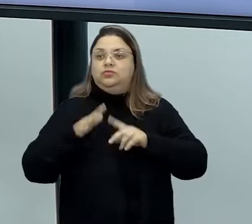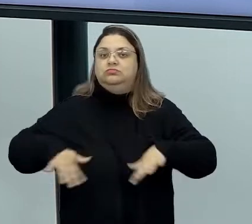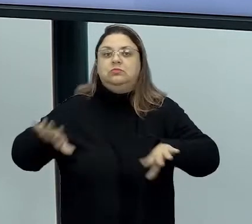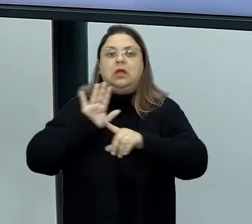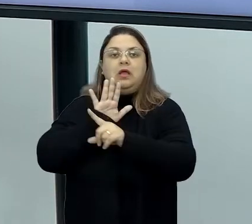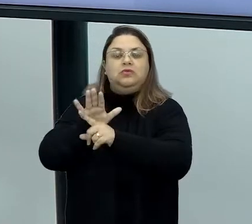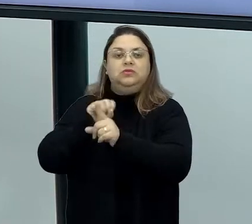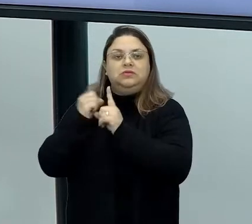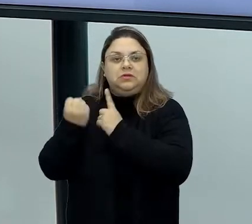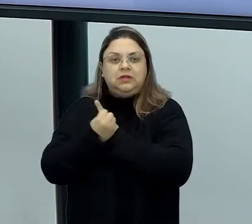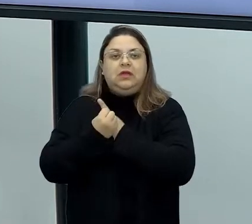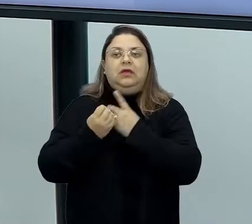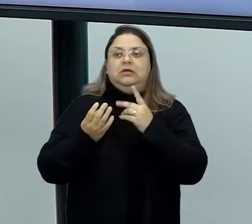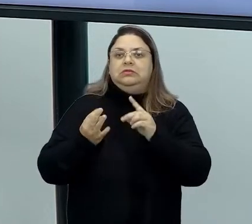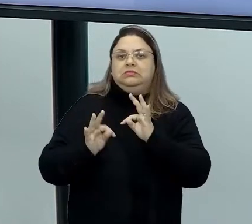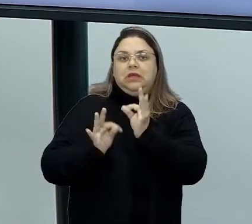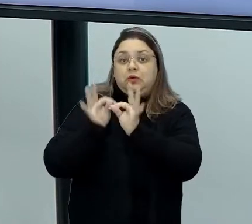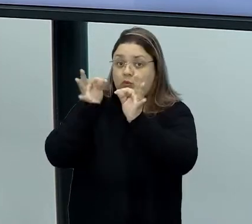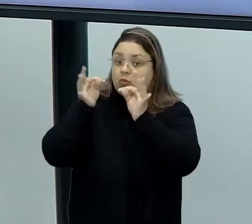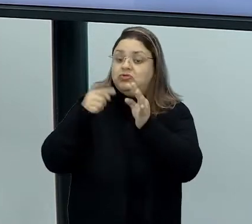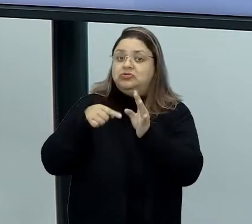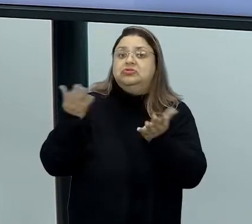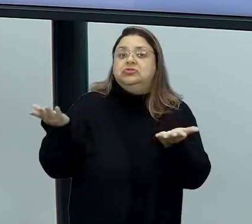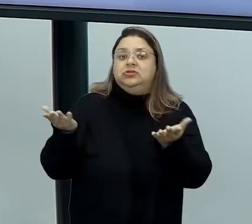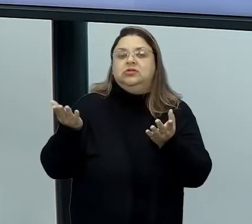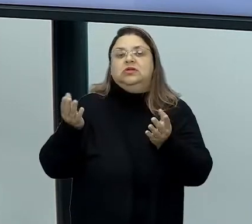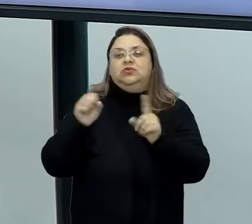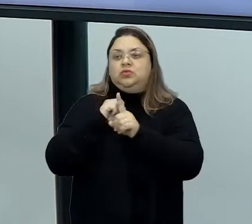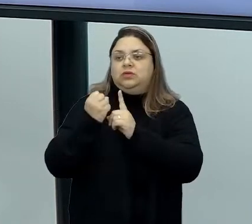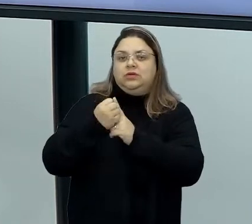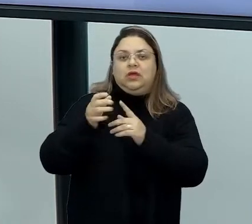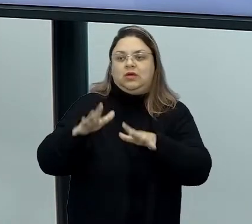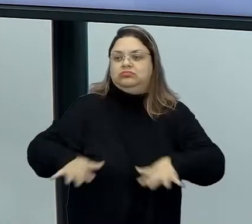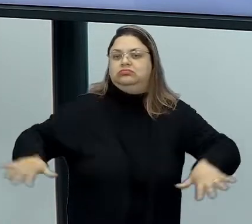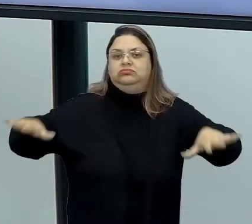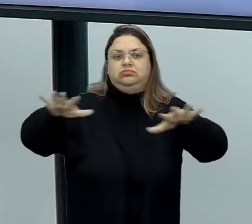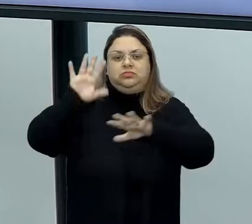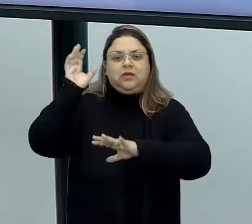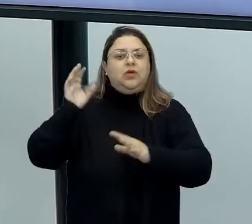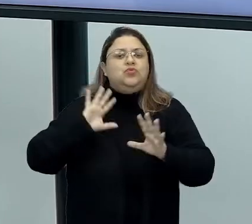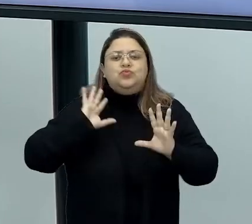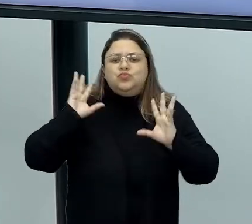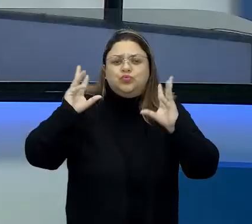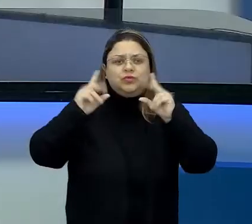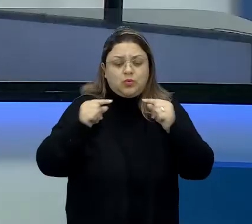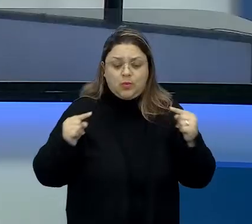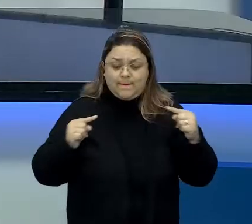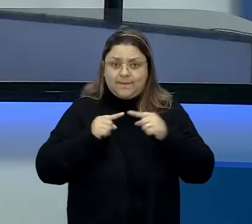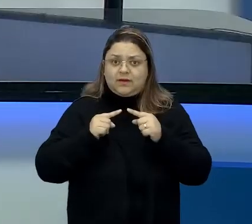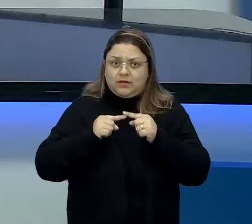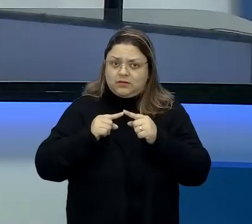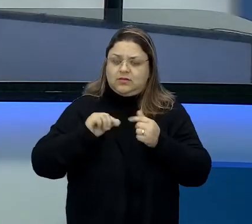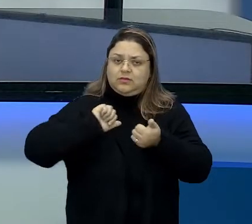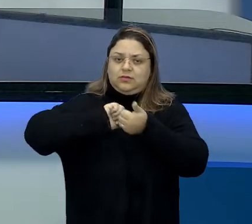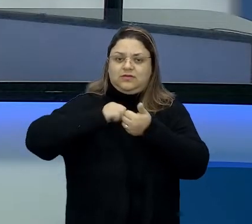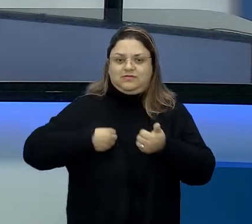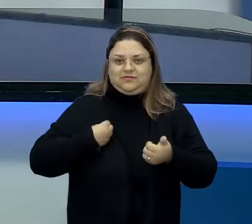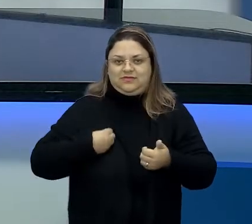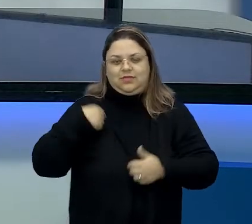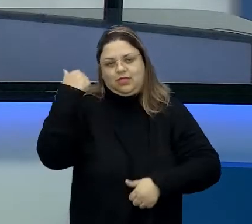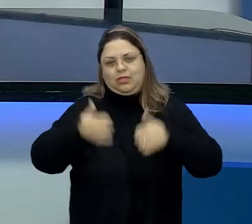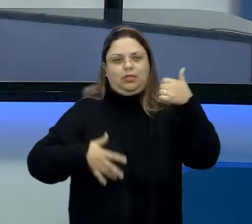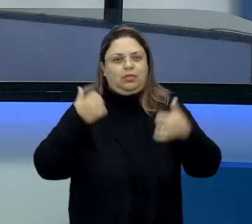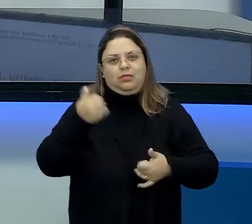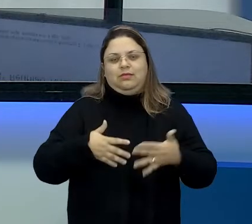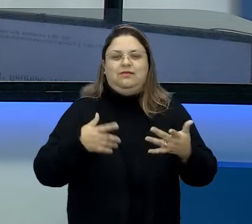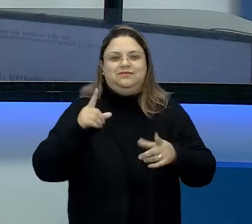e ambiente, pensando sempre na garantia da qualidade de vida. Então, vamos parar de tanto falar, né, professor?